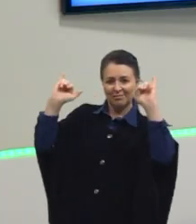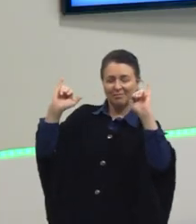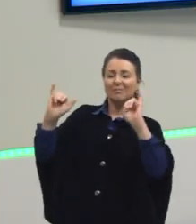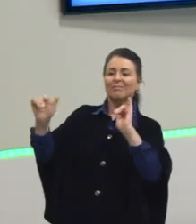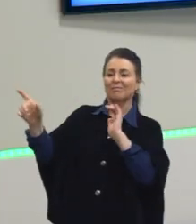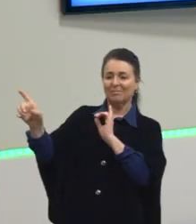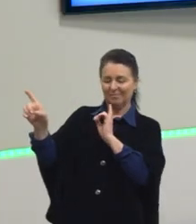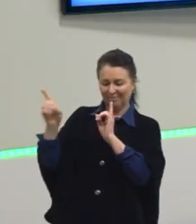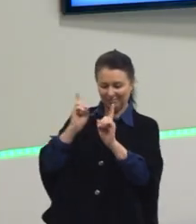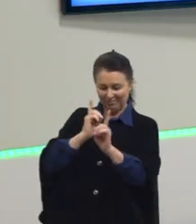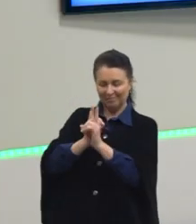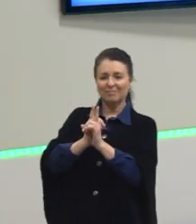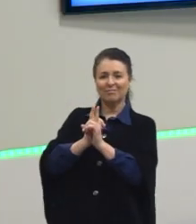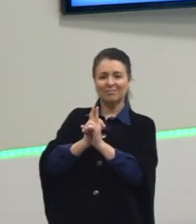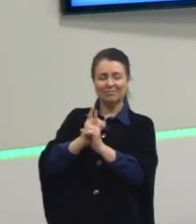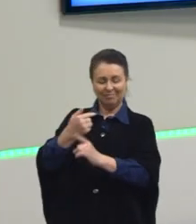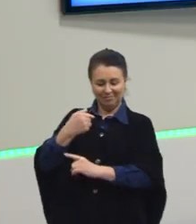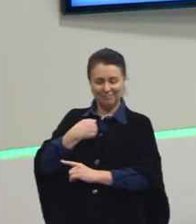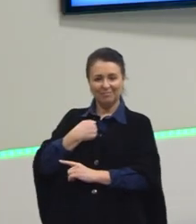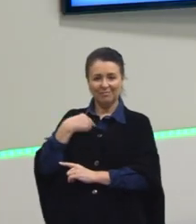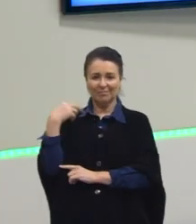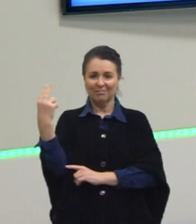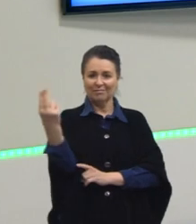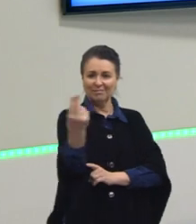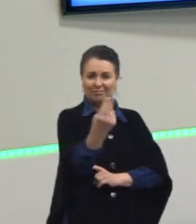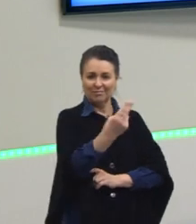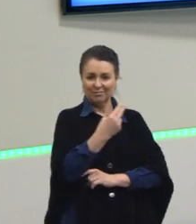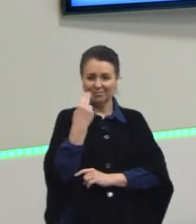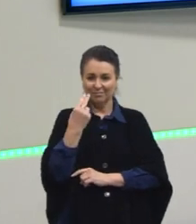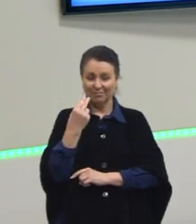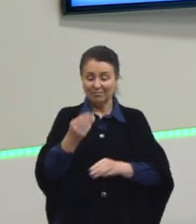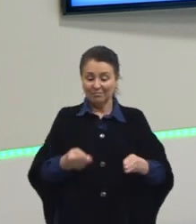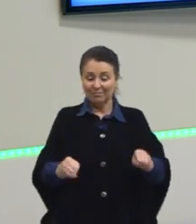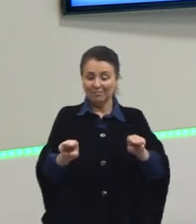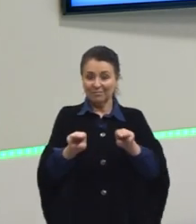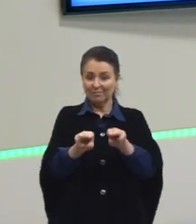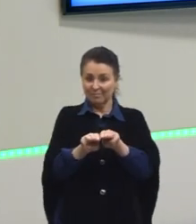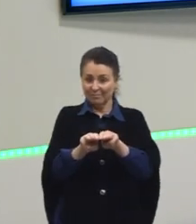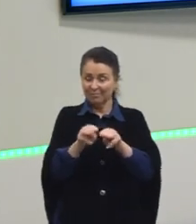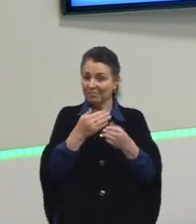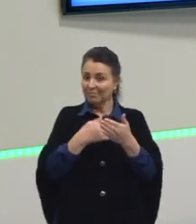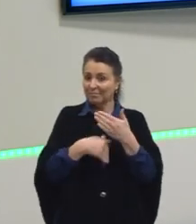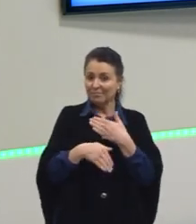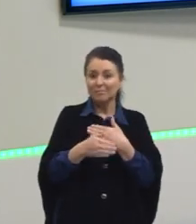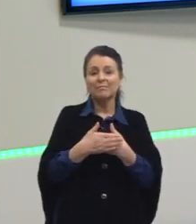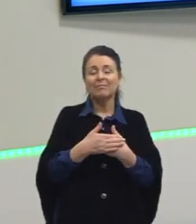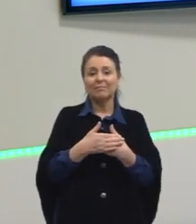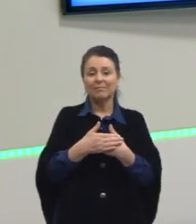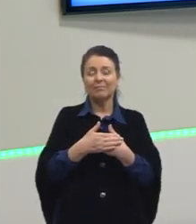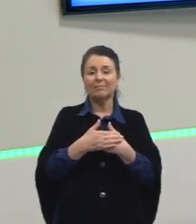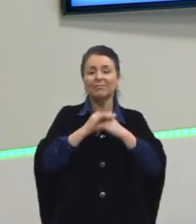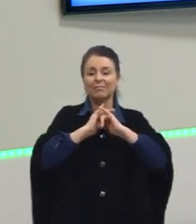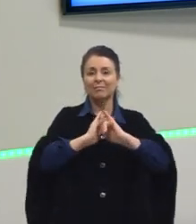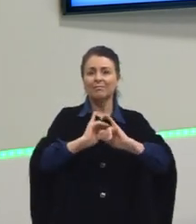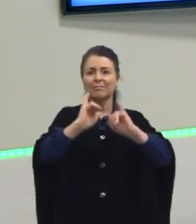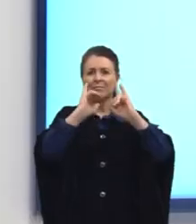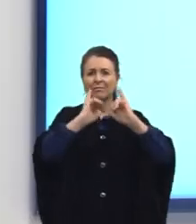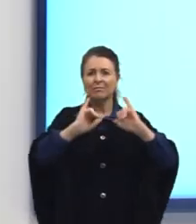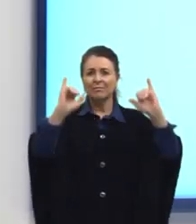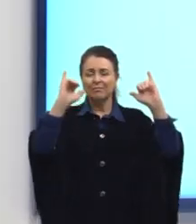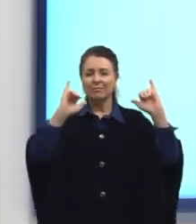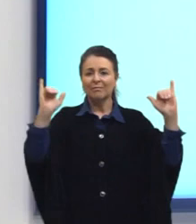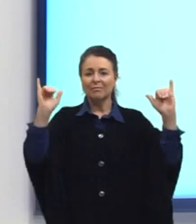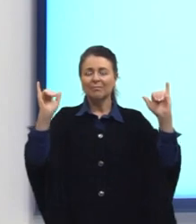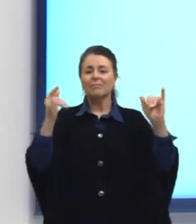nós e todas as ondas eletromagnéticas sem exceção né ela se propagam no vácuo